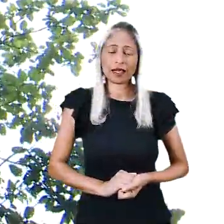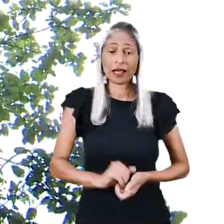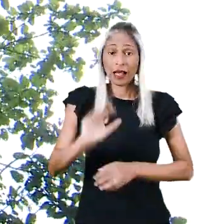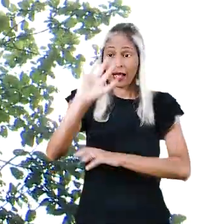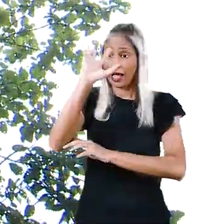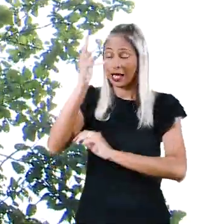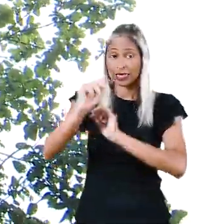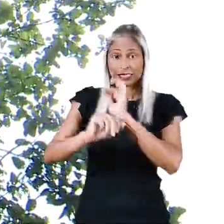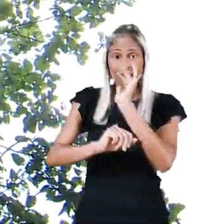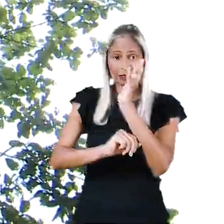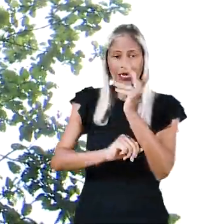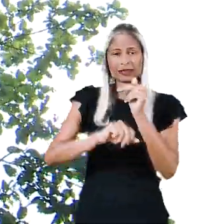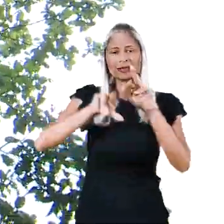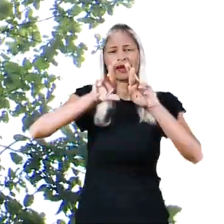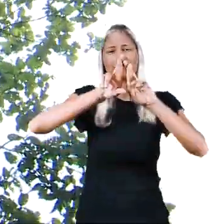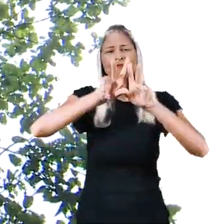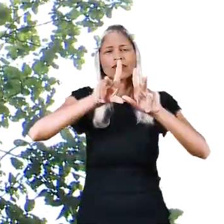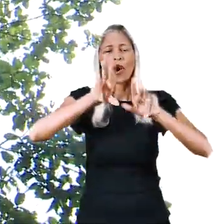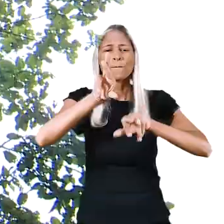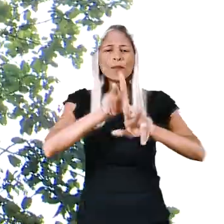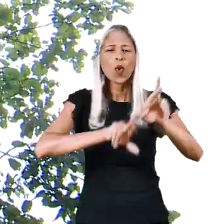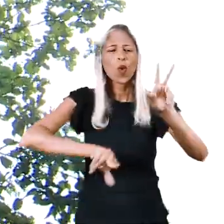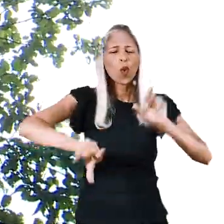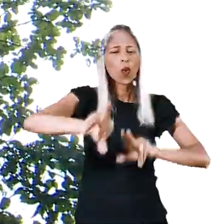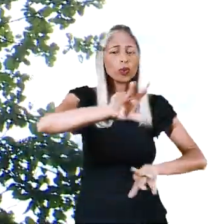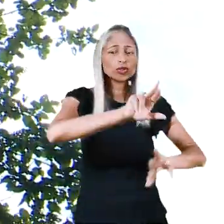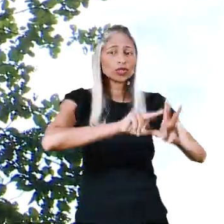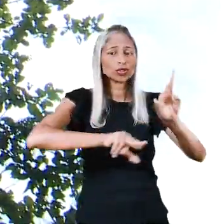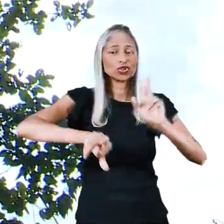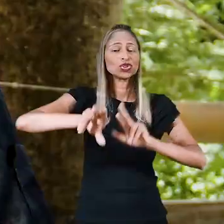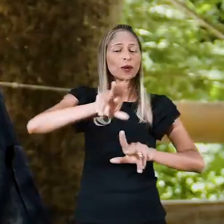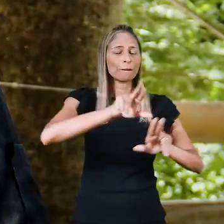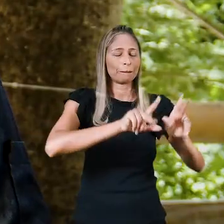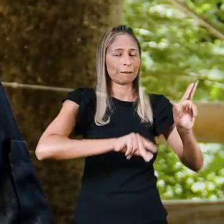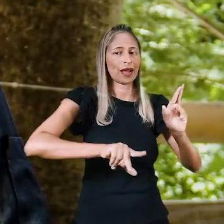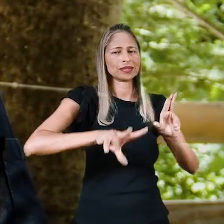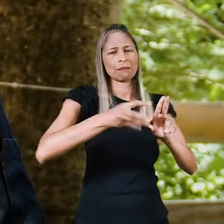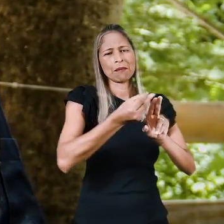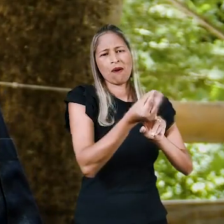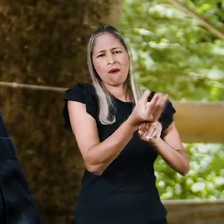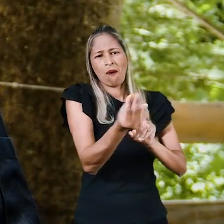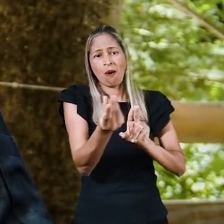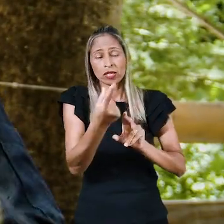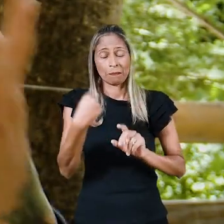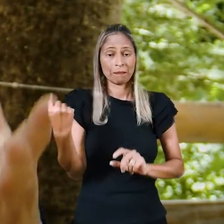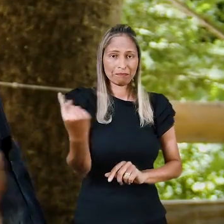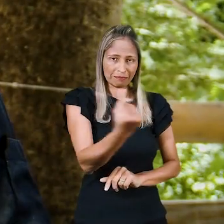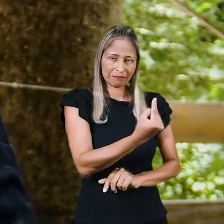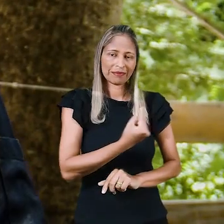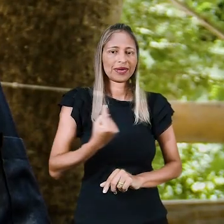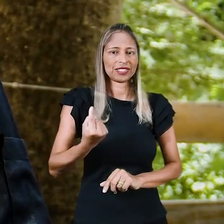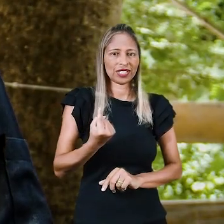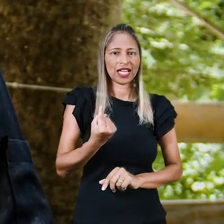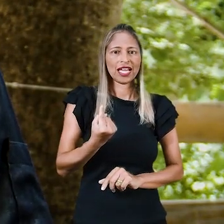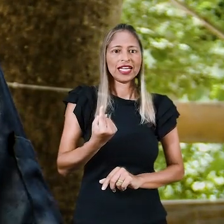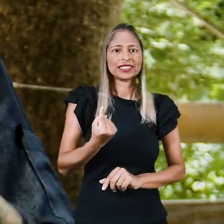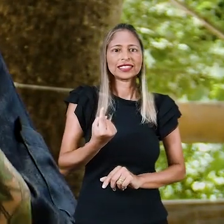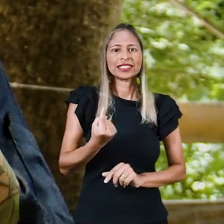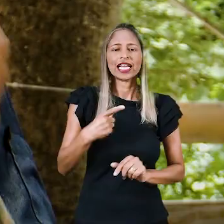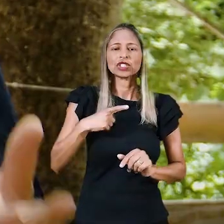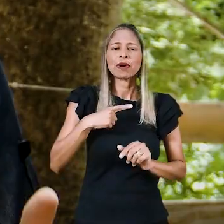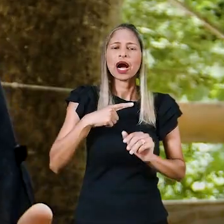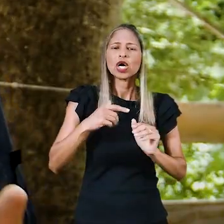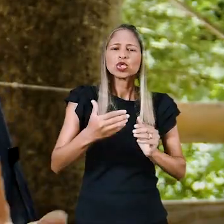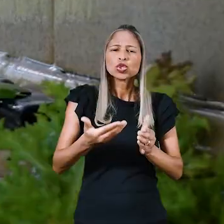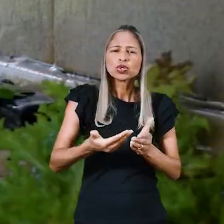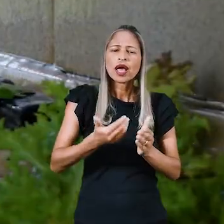As punk, elas têm um viés múltiplo, do meu ponto de vista, para a gente, né? Desde uma